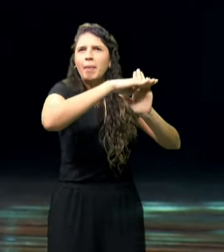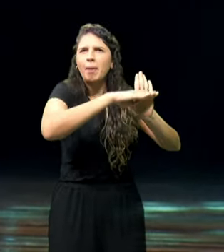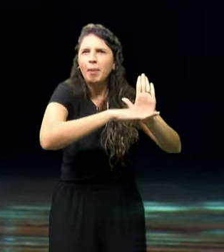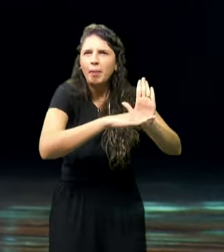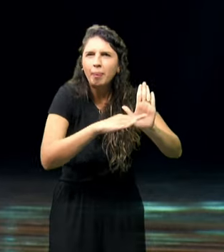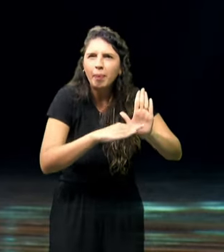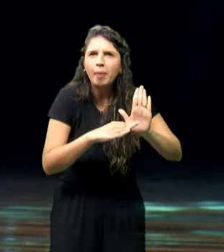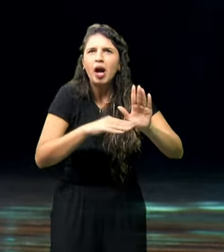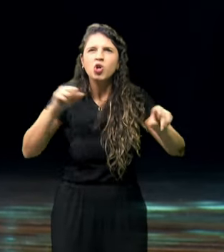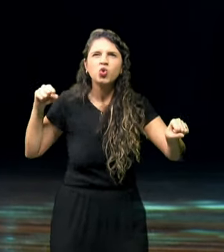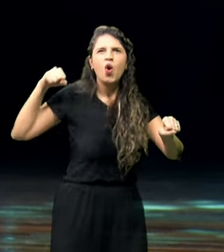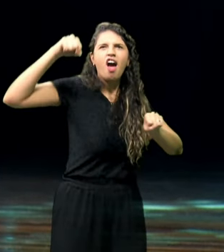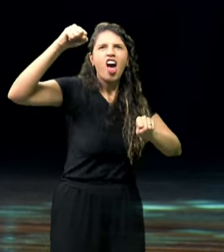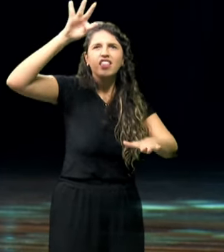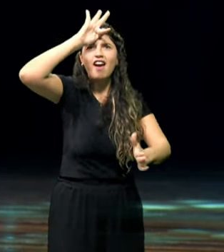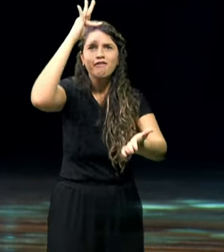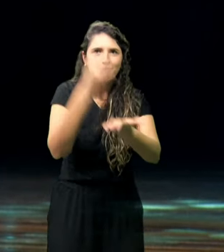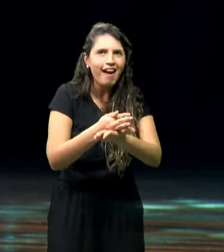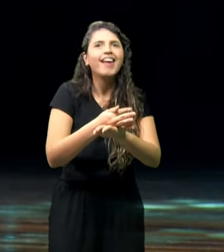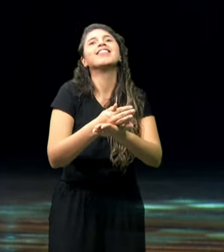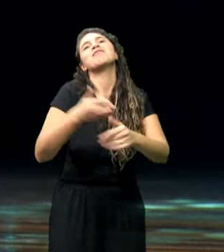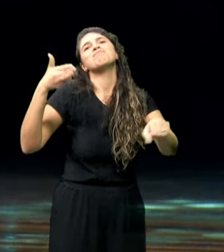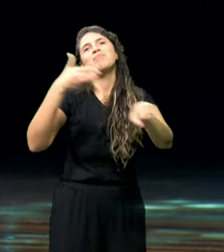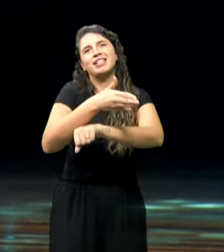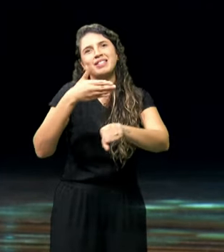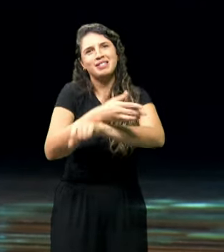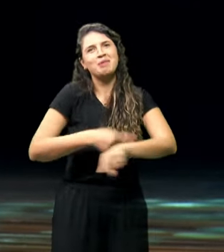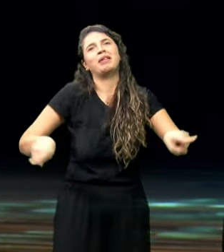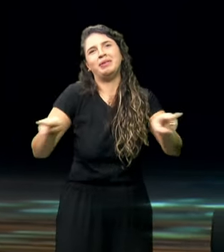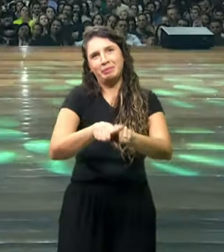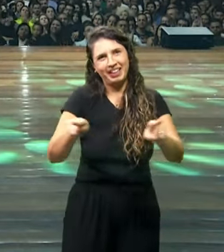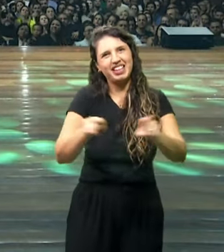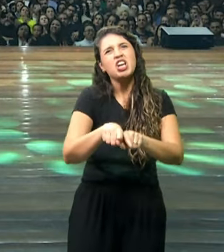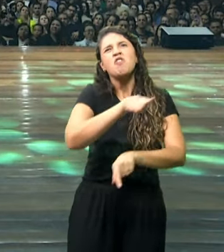Você pode romper a tua história.